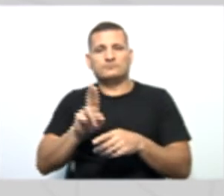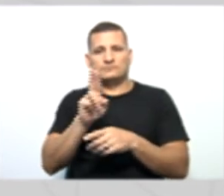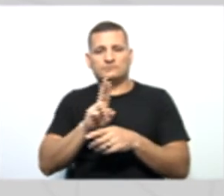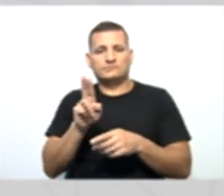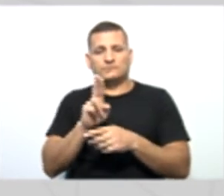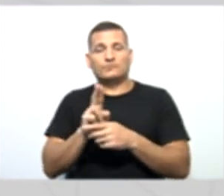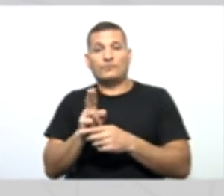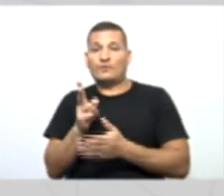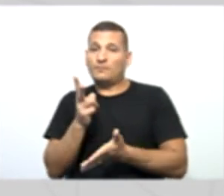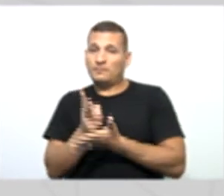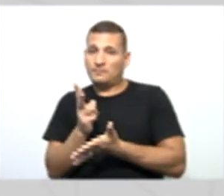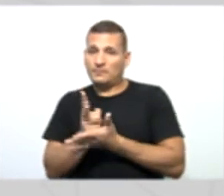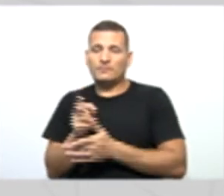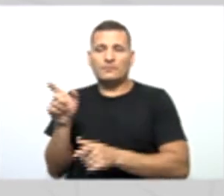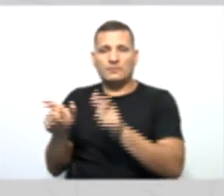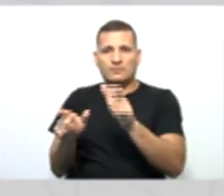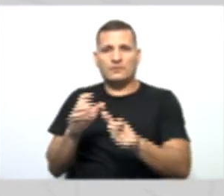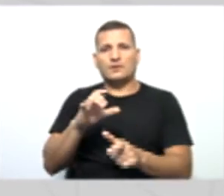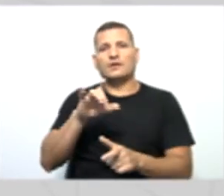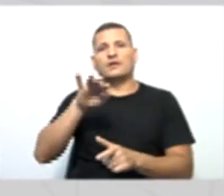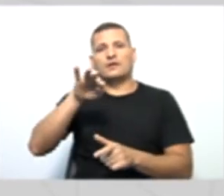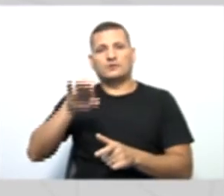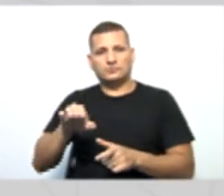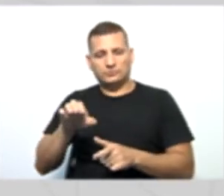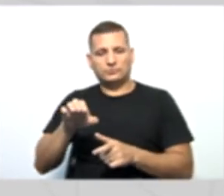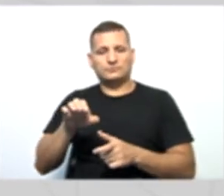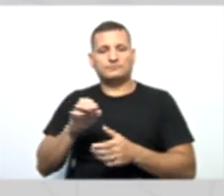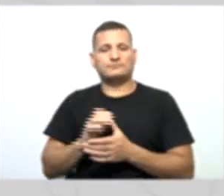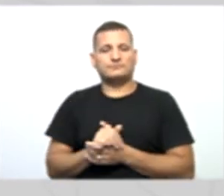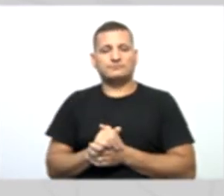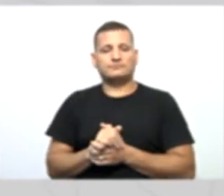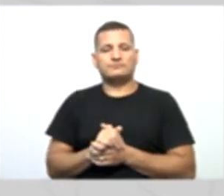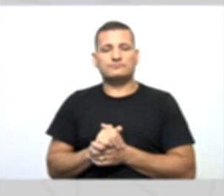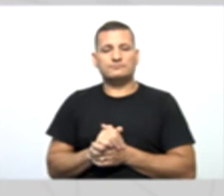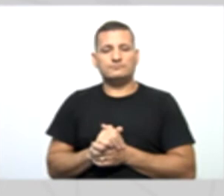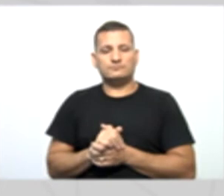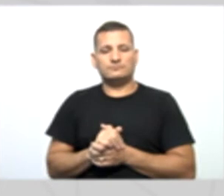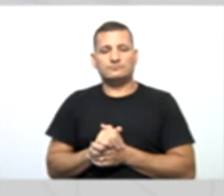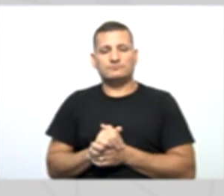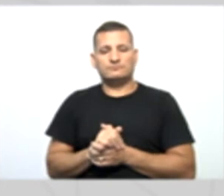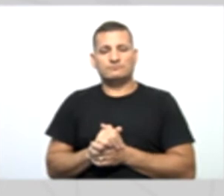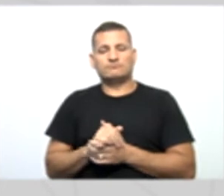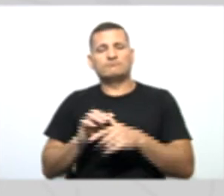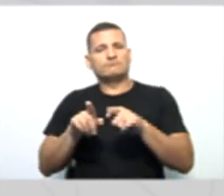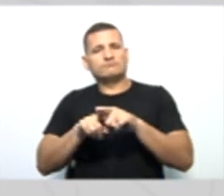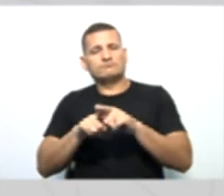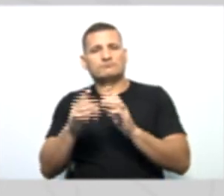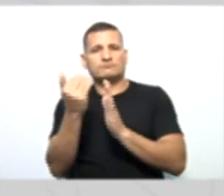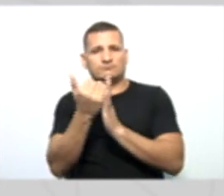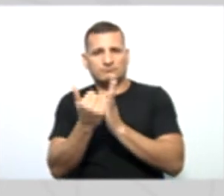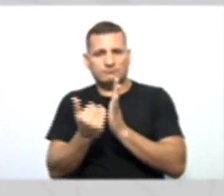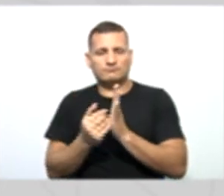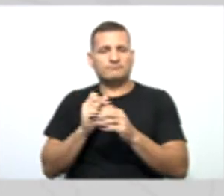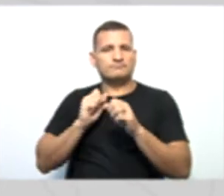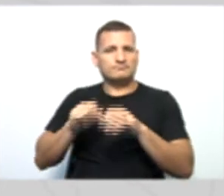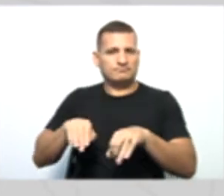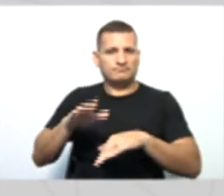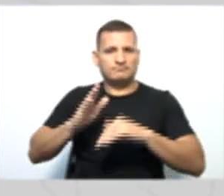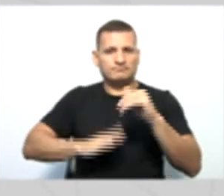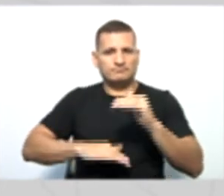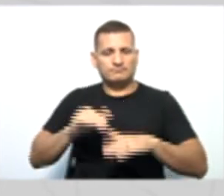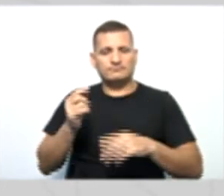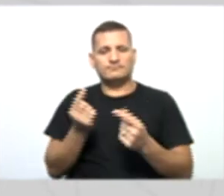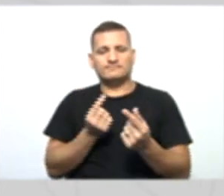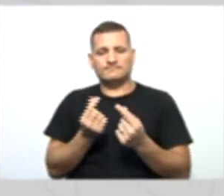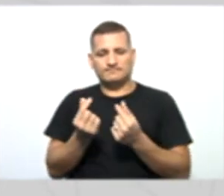Utilização da mesma carteira de compradores, isso são os mesmos clientes, né? Além do programa de educação profissional,